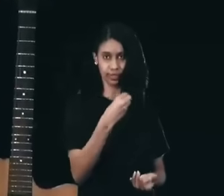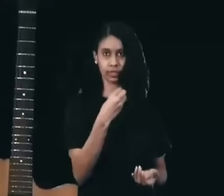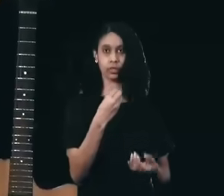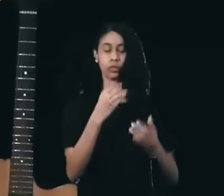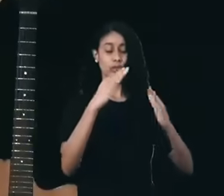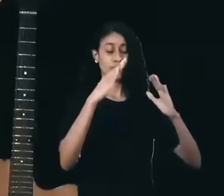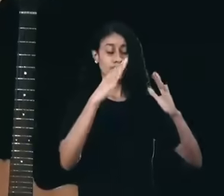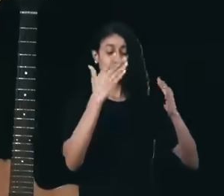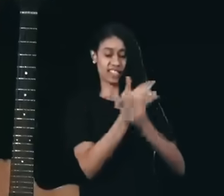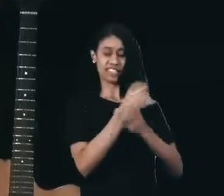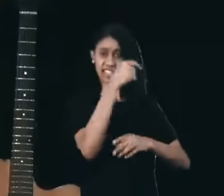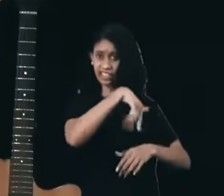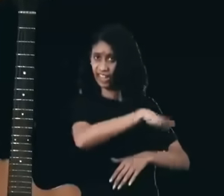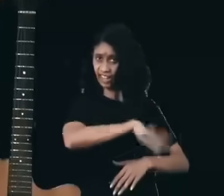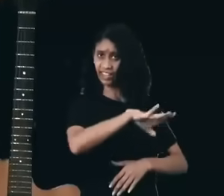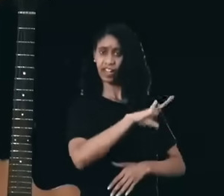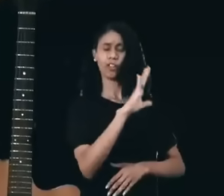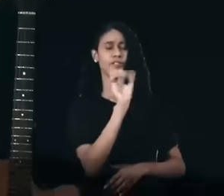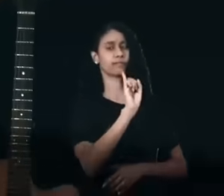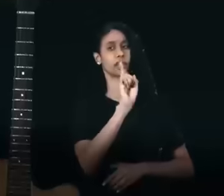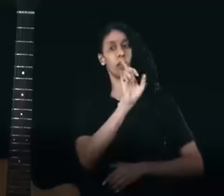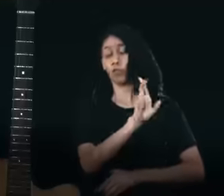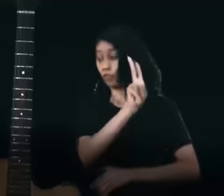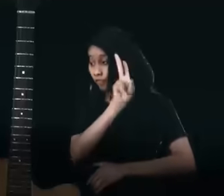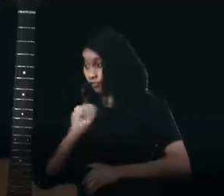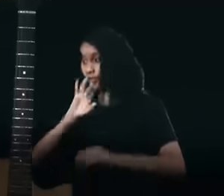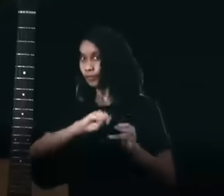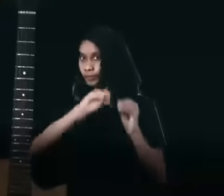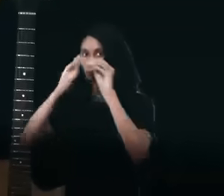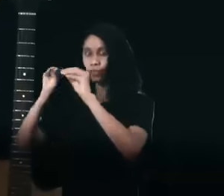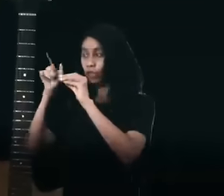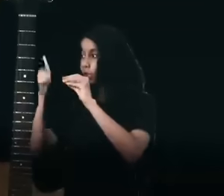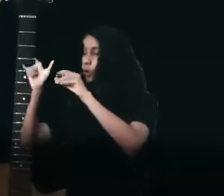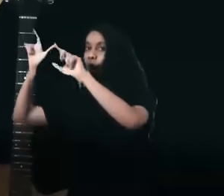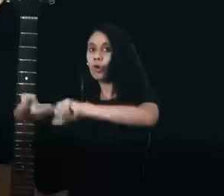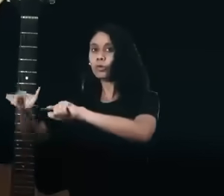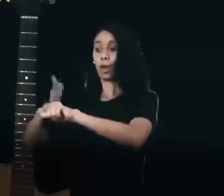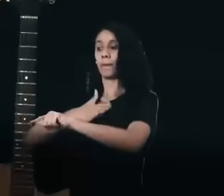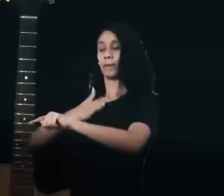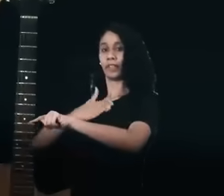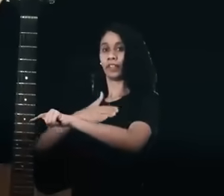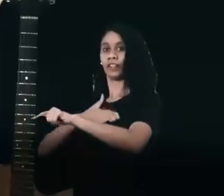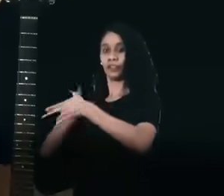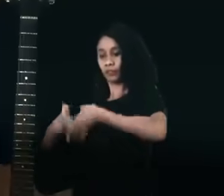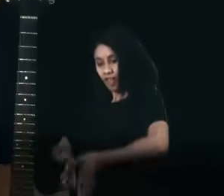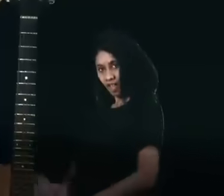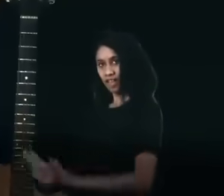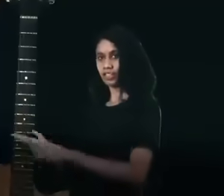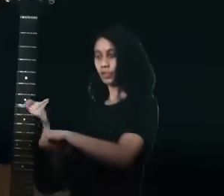mas irá à minha terra e buscará entre os meus parentes uma mulher para o meu filho Isaque.